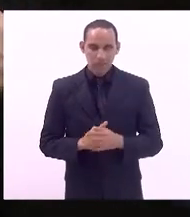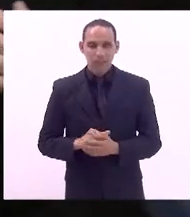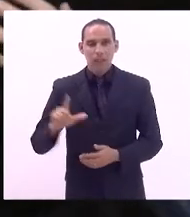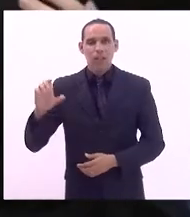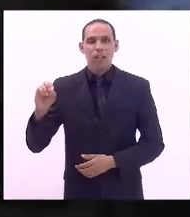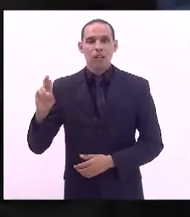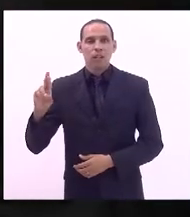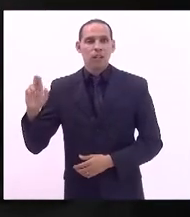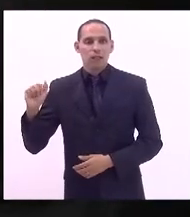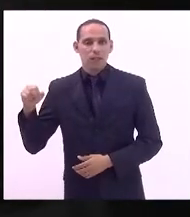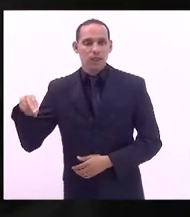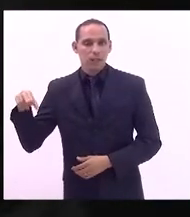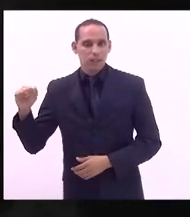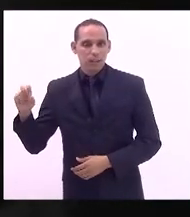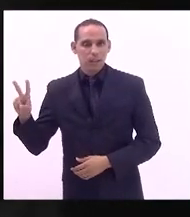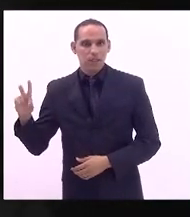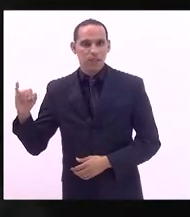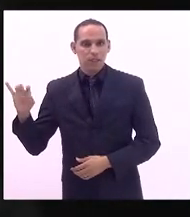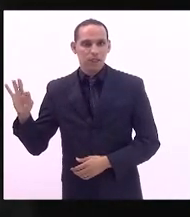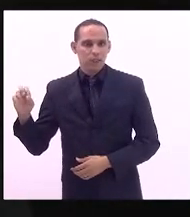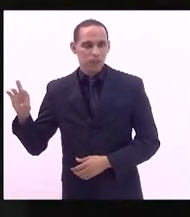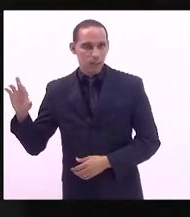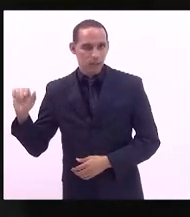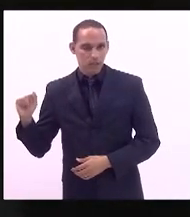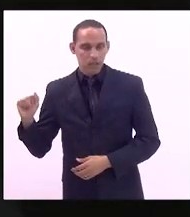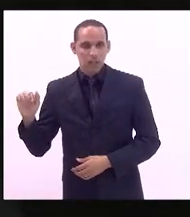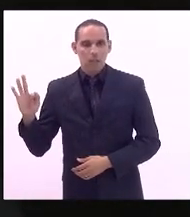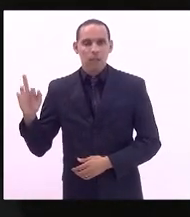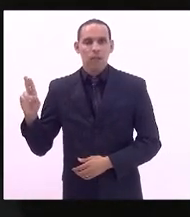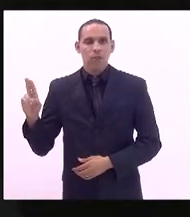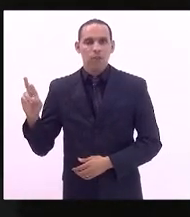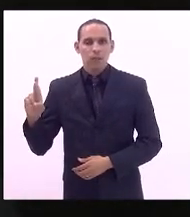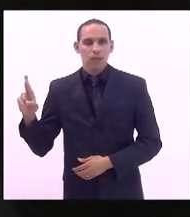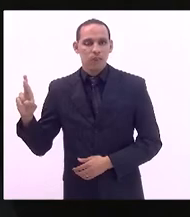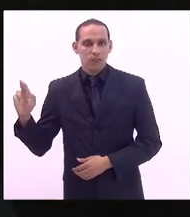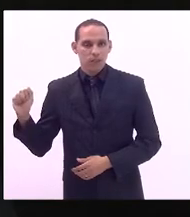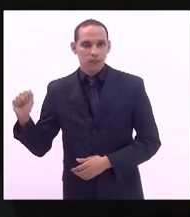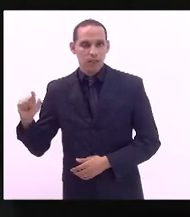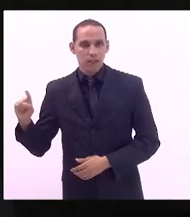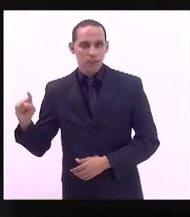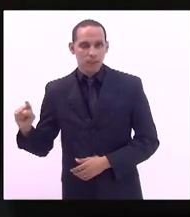Lohana Vitória fo raes Barreto